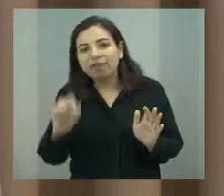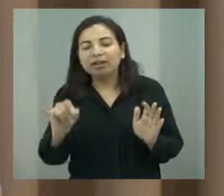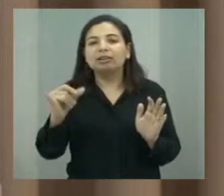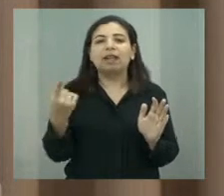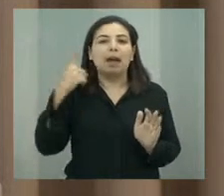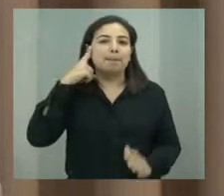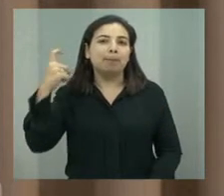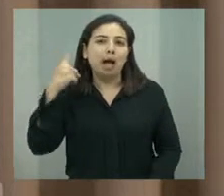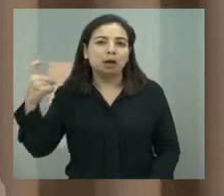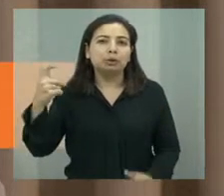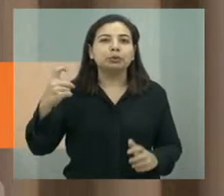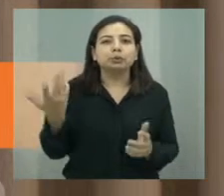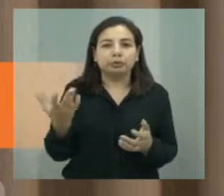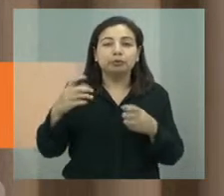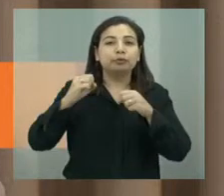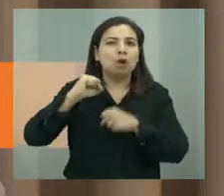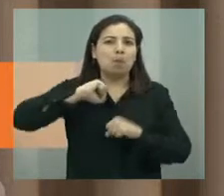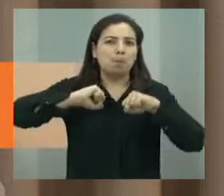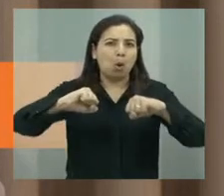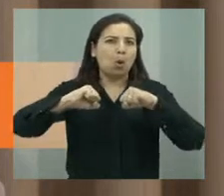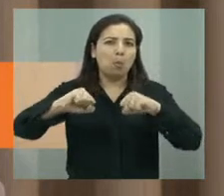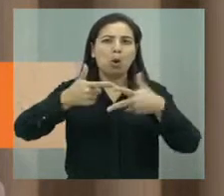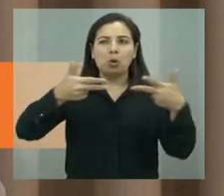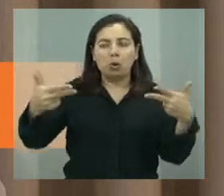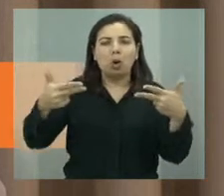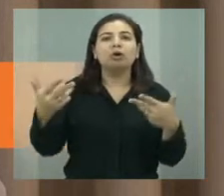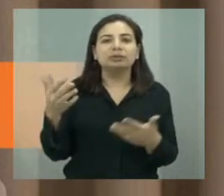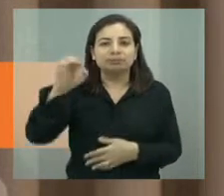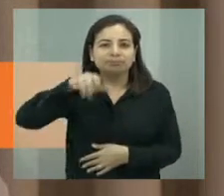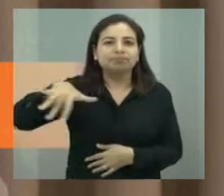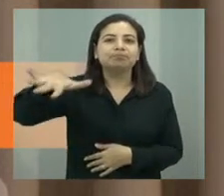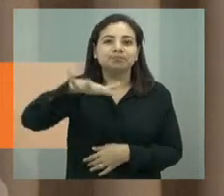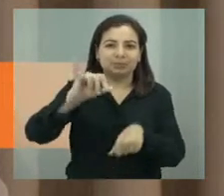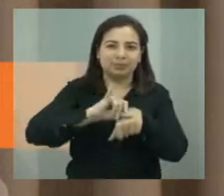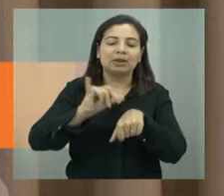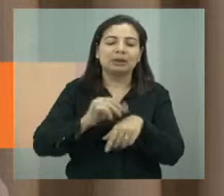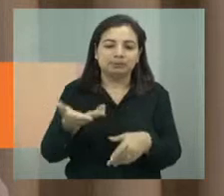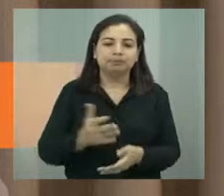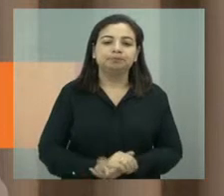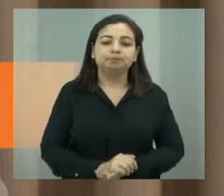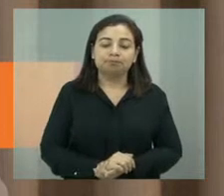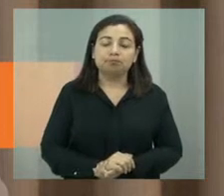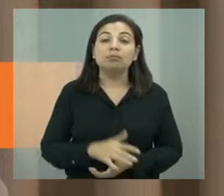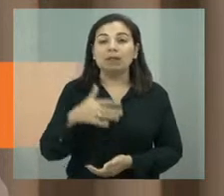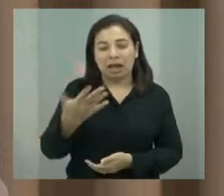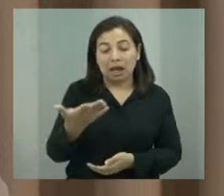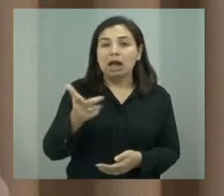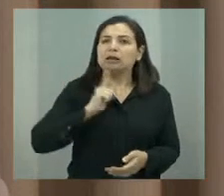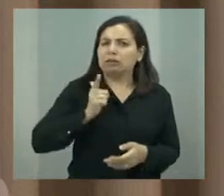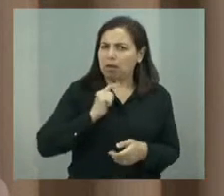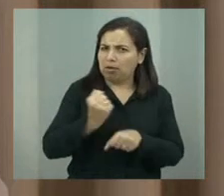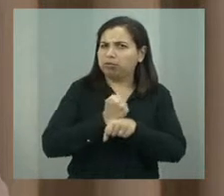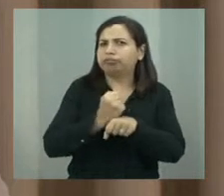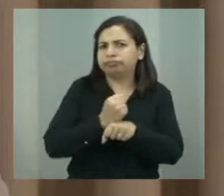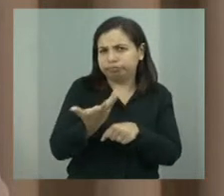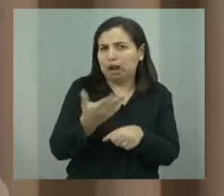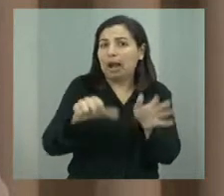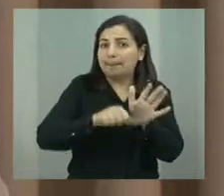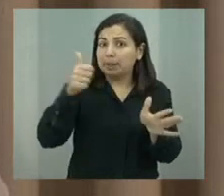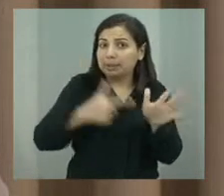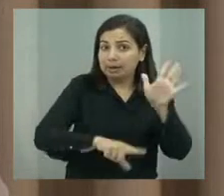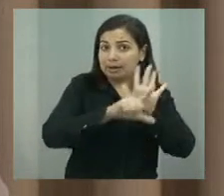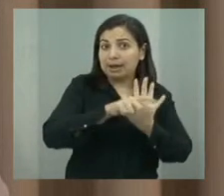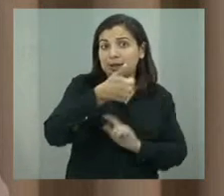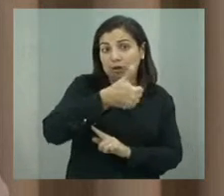lei, né, de poluição sonora, o município já se preocupa com isso já tem um bom tempo. A primeira lei ela é de 97 e aí no final